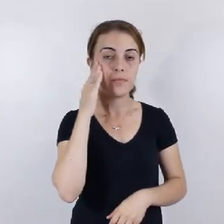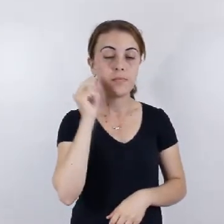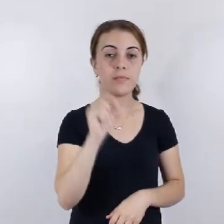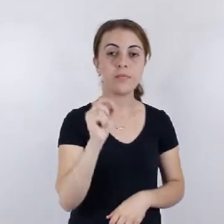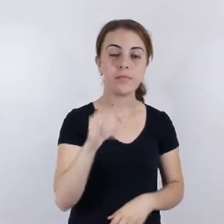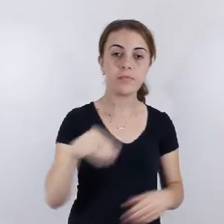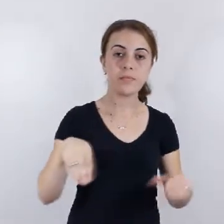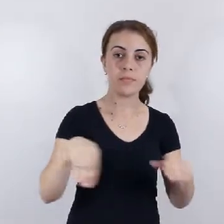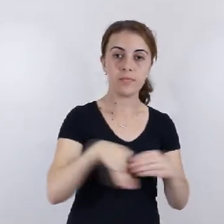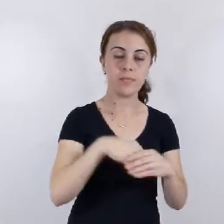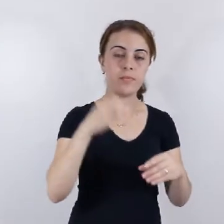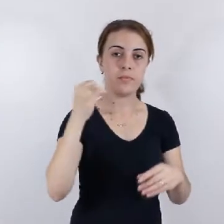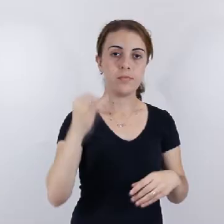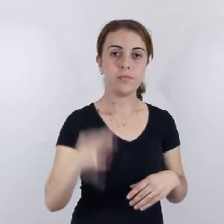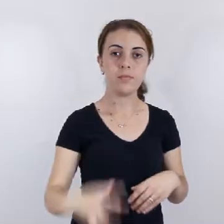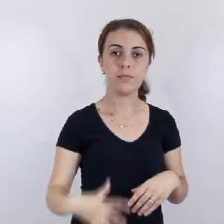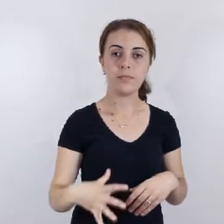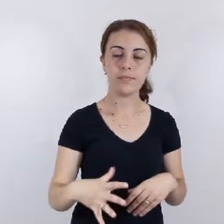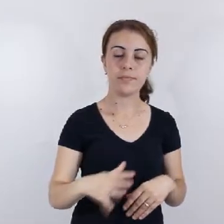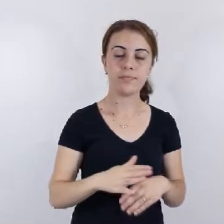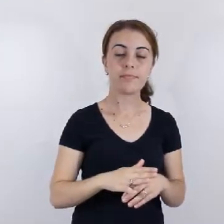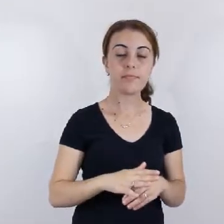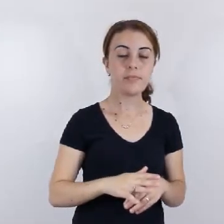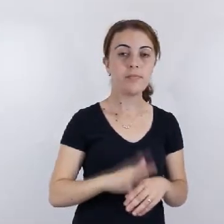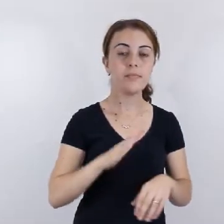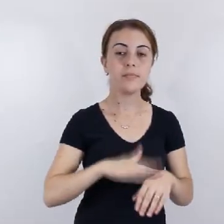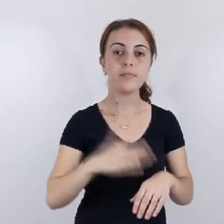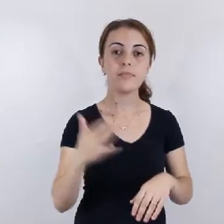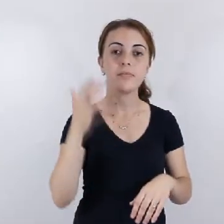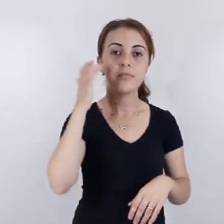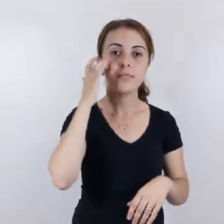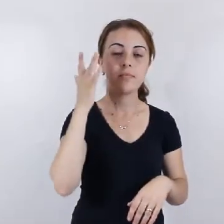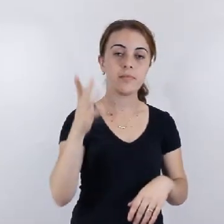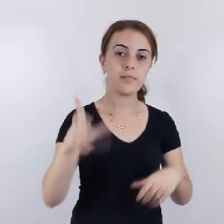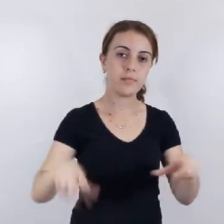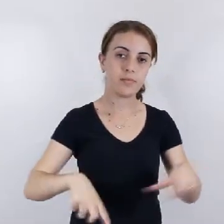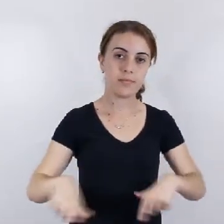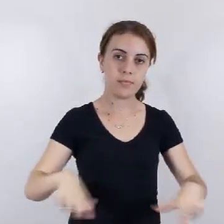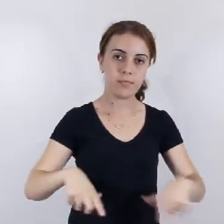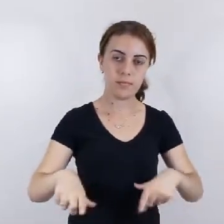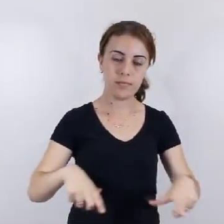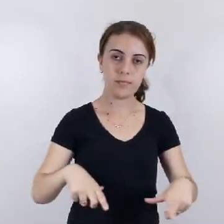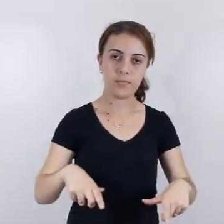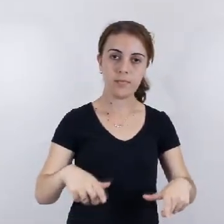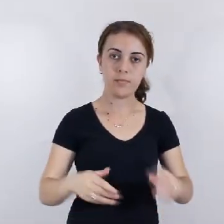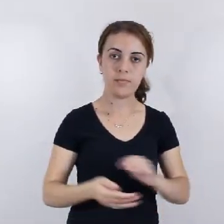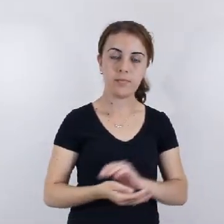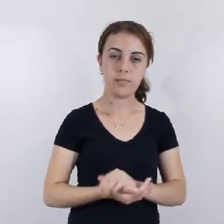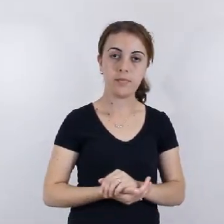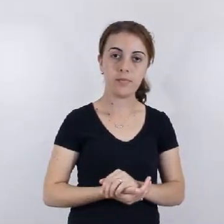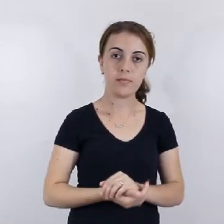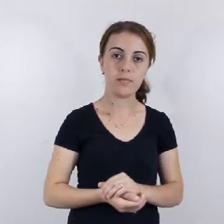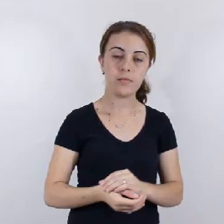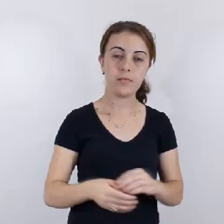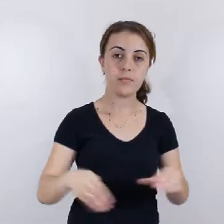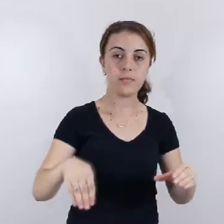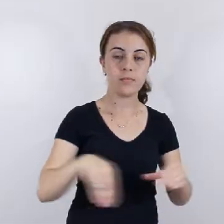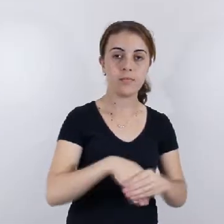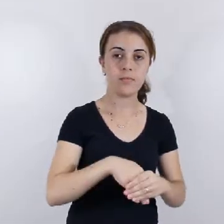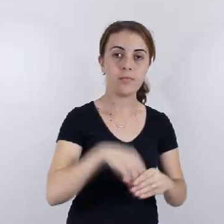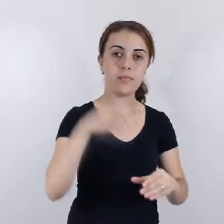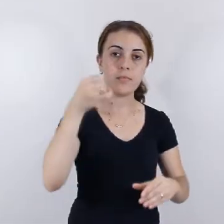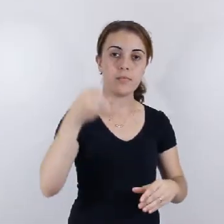Então vamos tentar entender bem os conjuntos numéricos para que esse assunto se torne mais instintivo e fácil de se